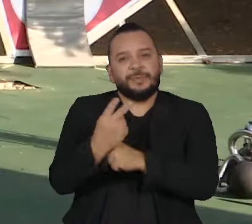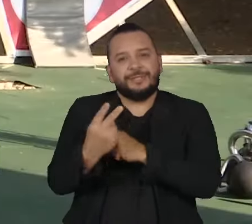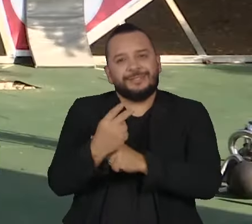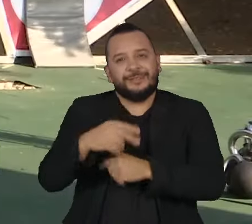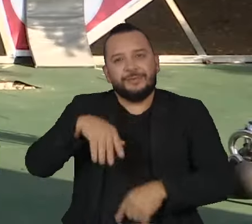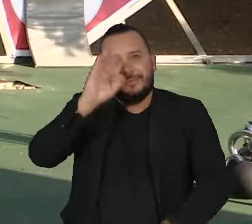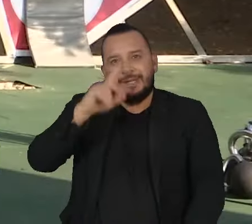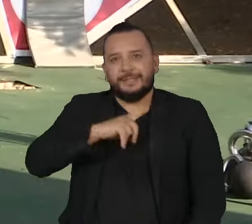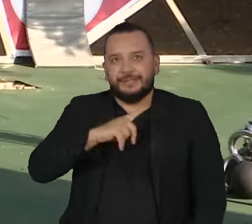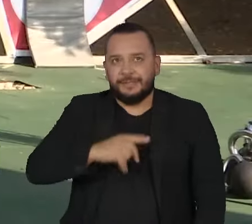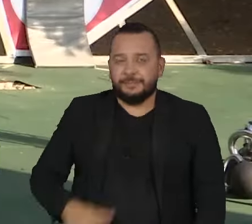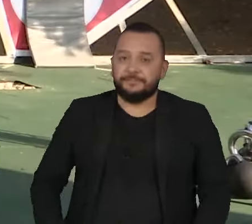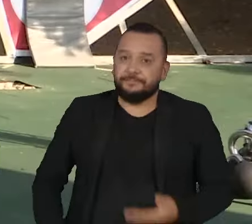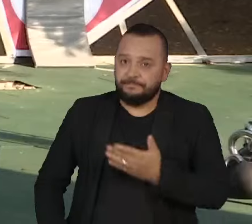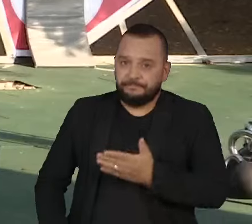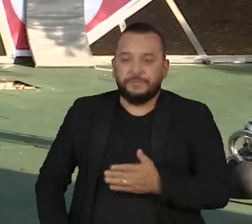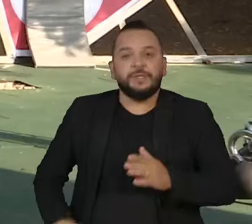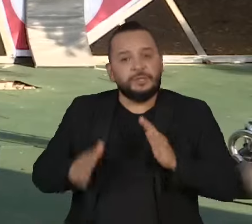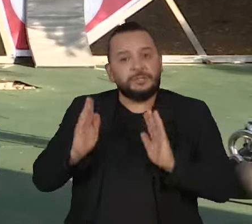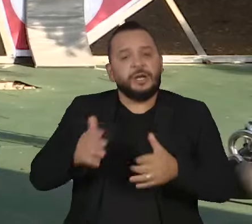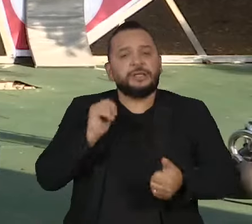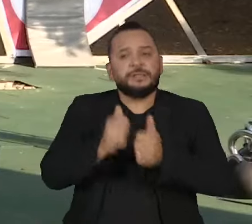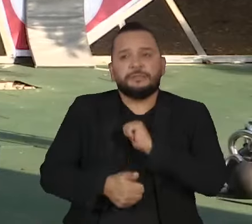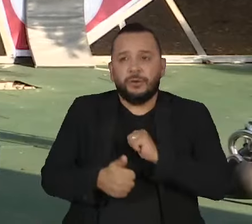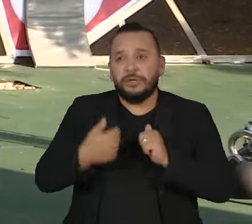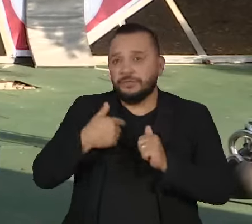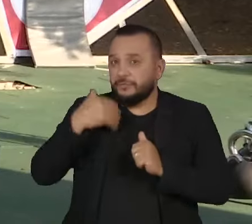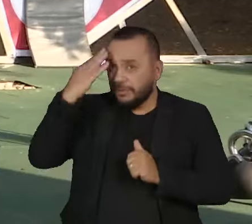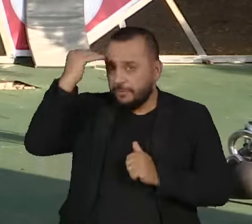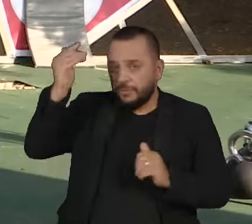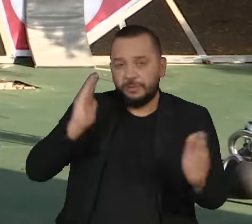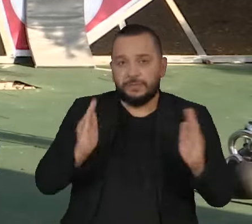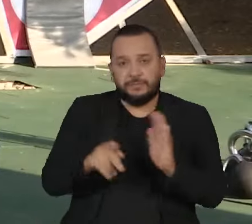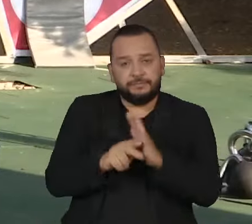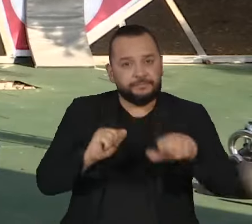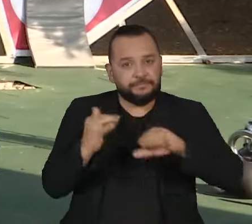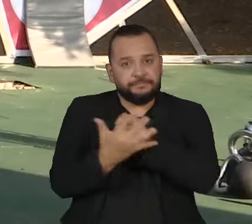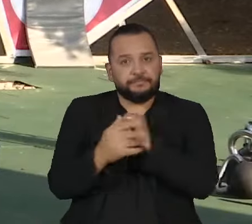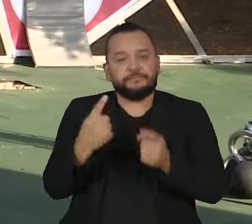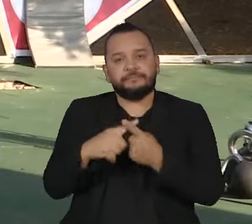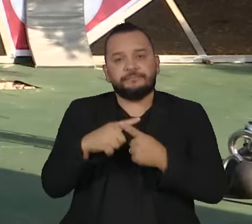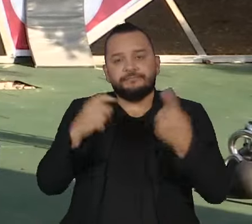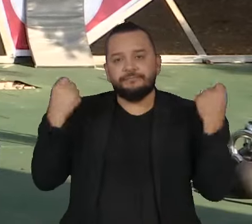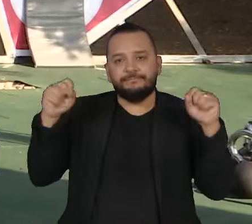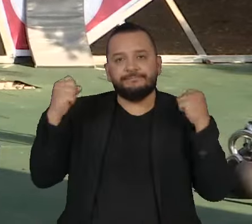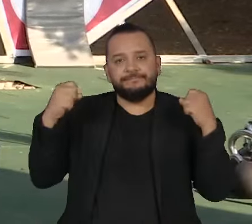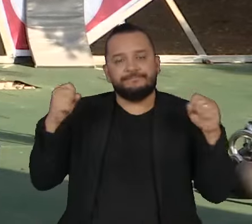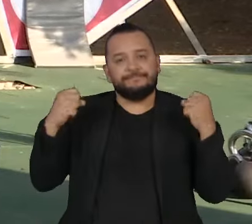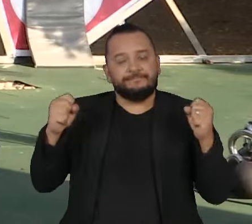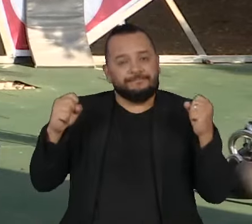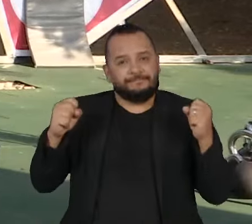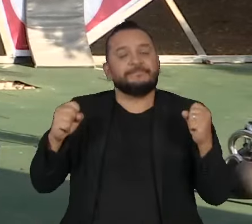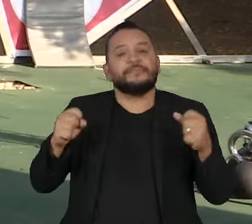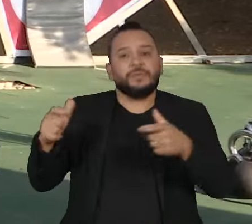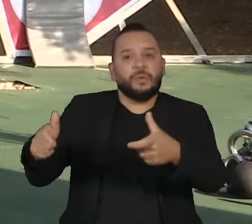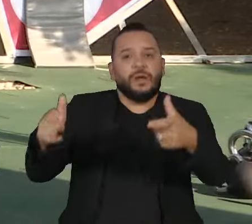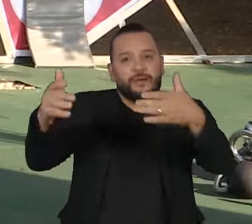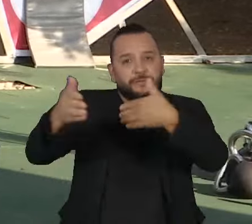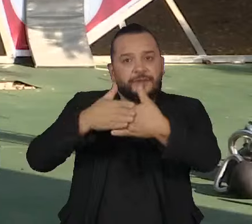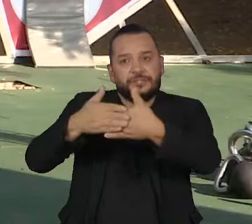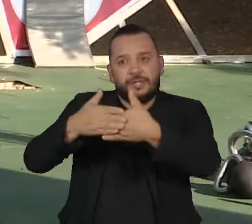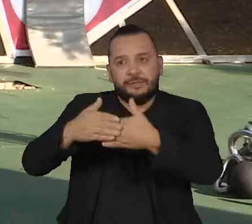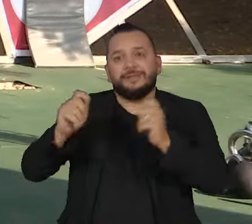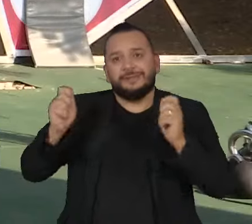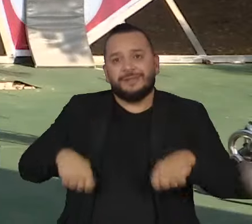maior. A calistenia se popularizou durante a pandemia, quando as academias estavam fechadas. A modalidade pode ser praticada